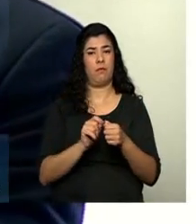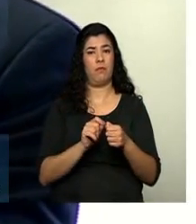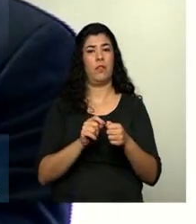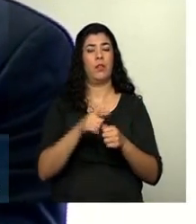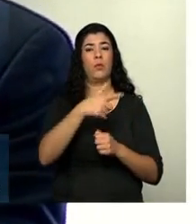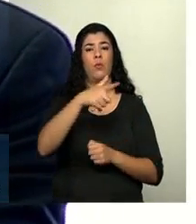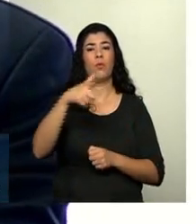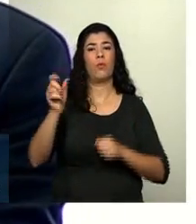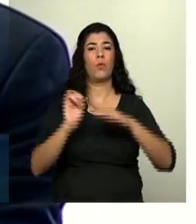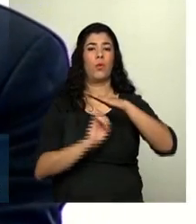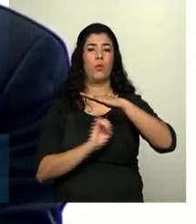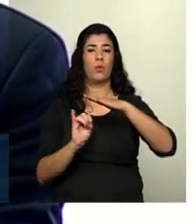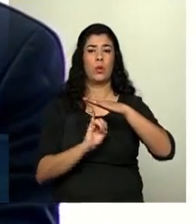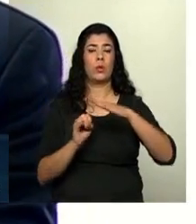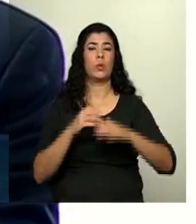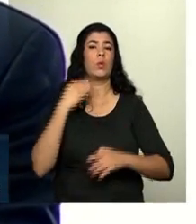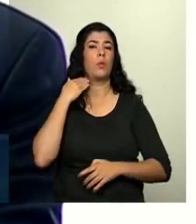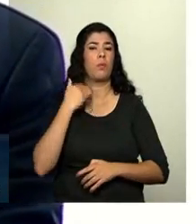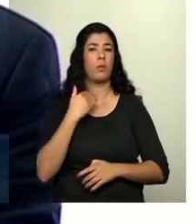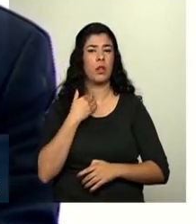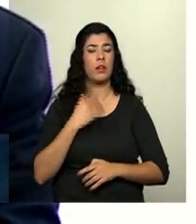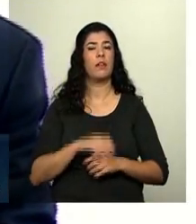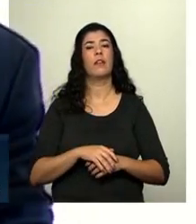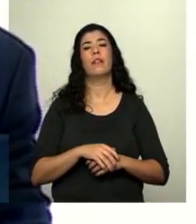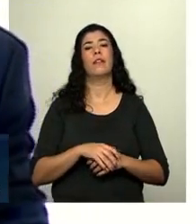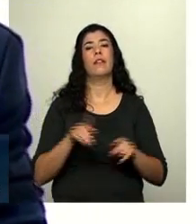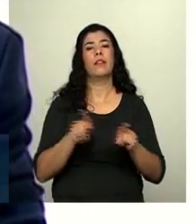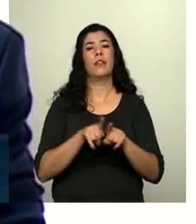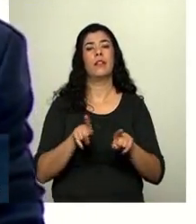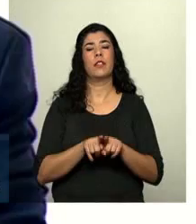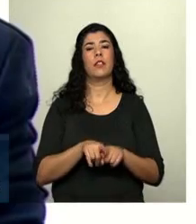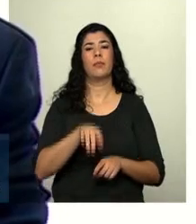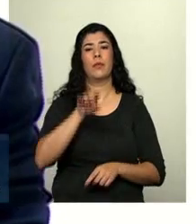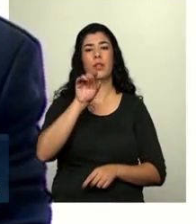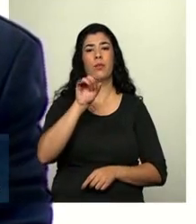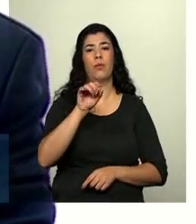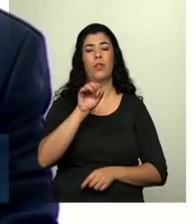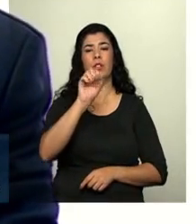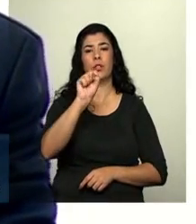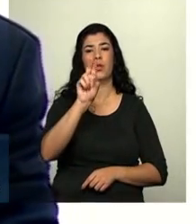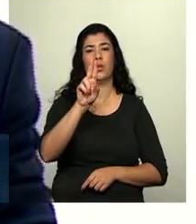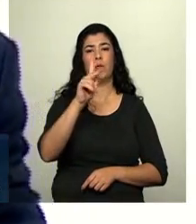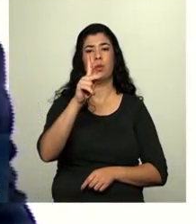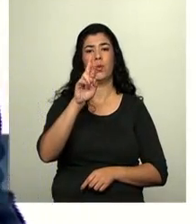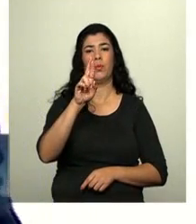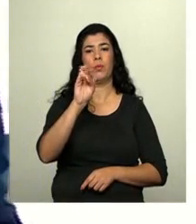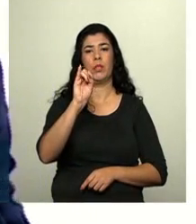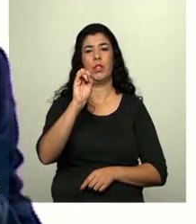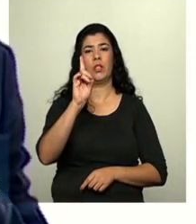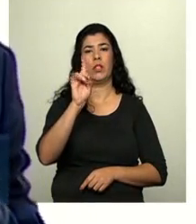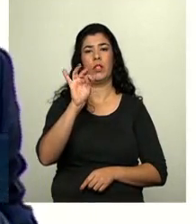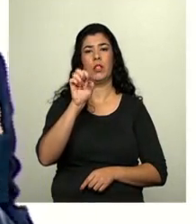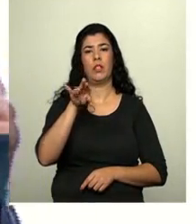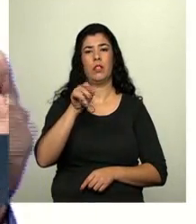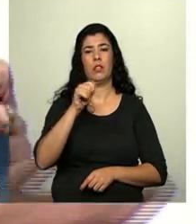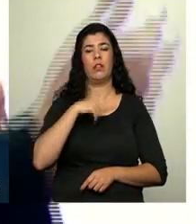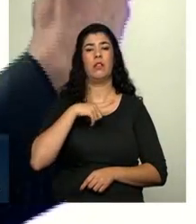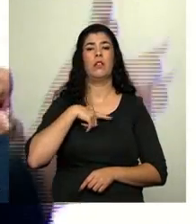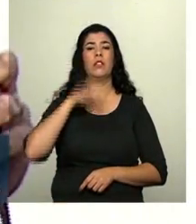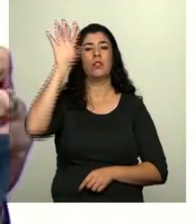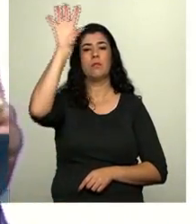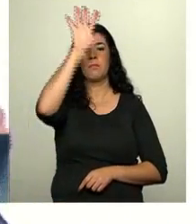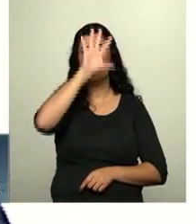instituições financeiras que são os agentes operadores e com as superintendências regionais que em cima dos projetos